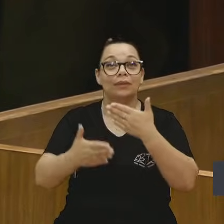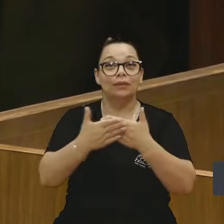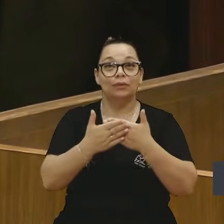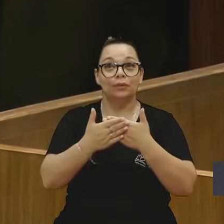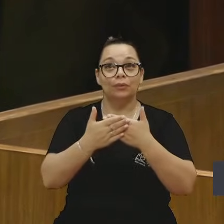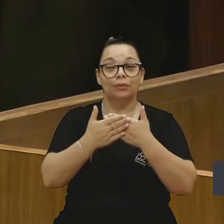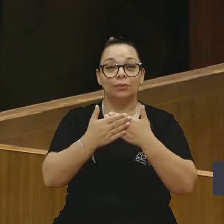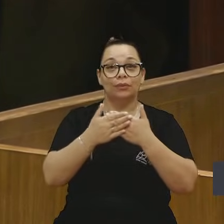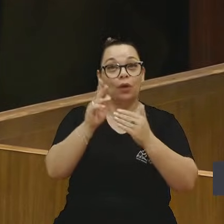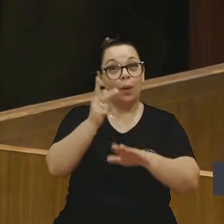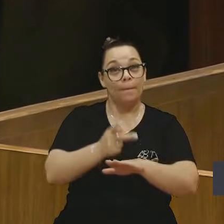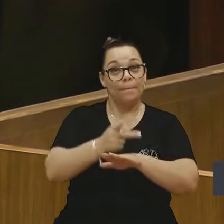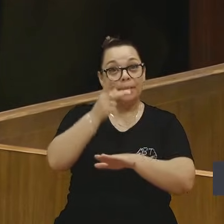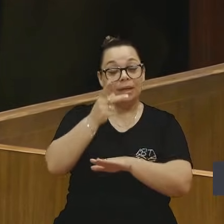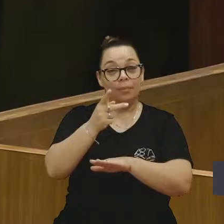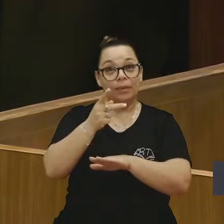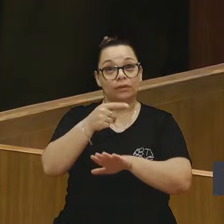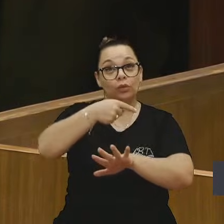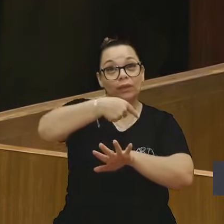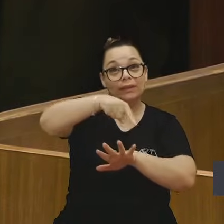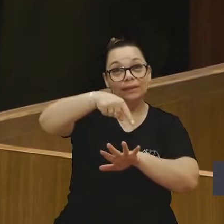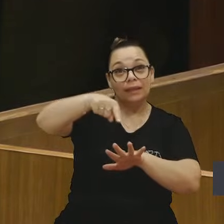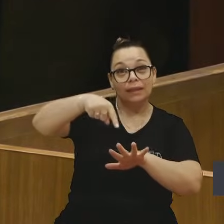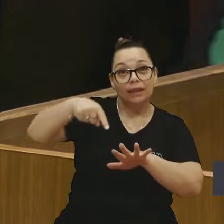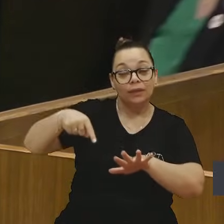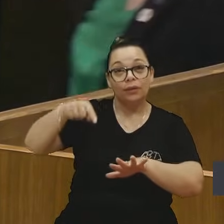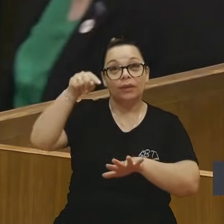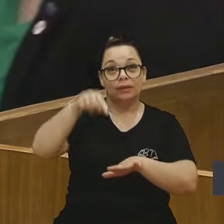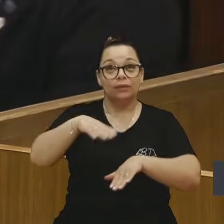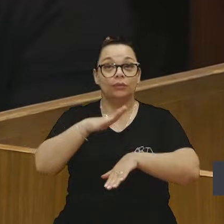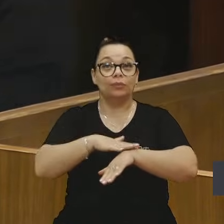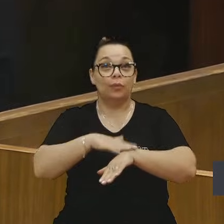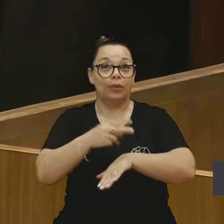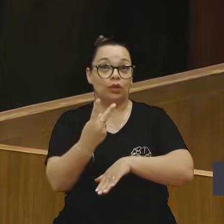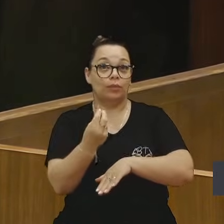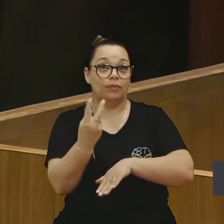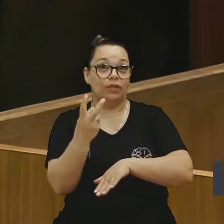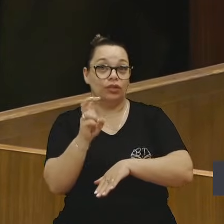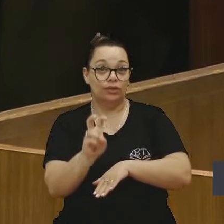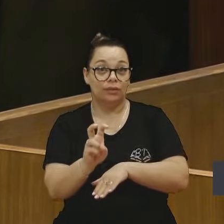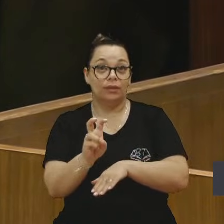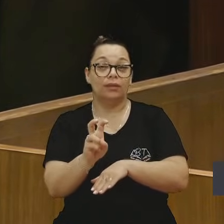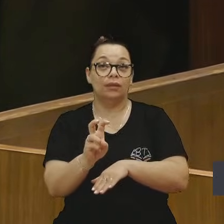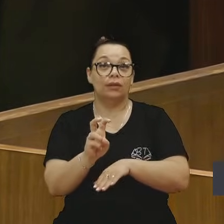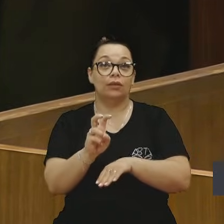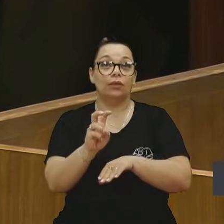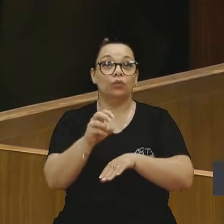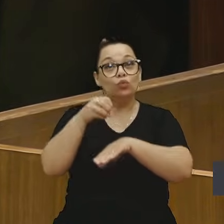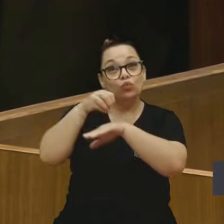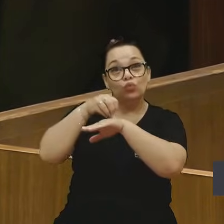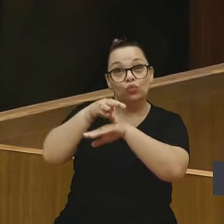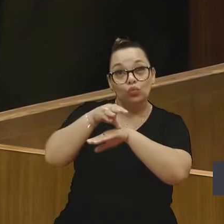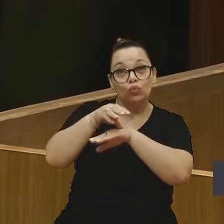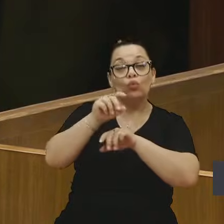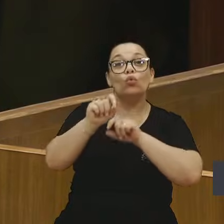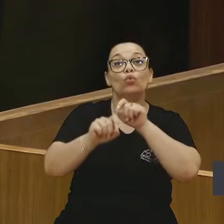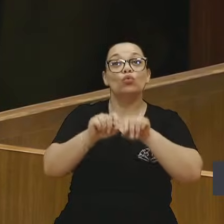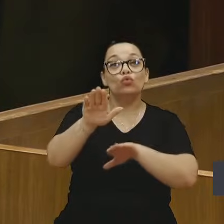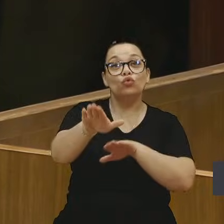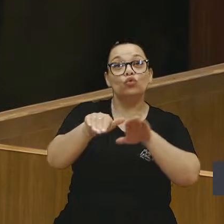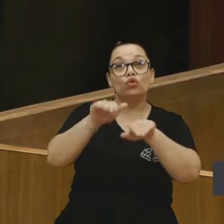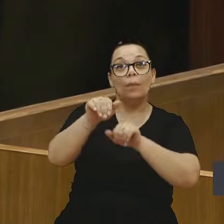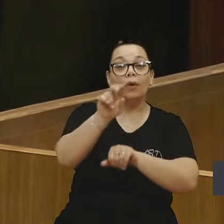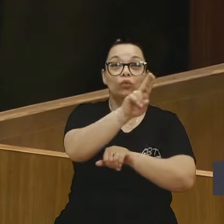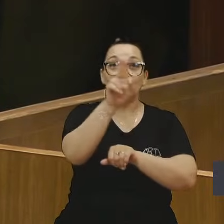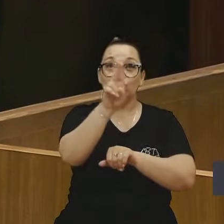acompanhar a premiação das categorias desta edição, nas quais os indicados serão chamados em